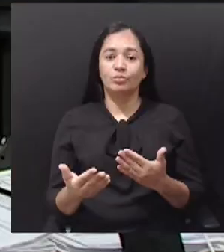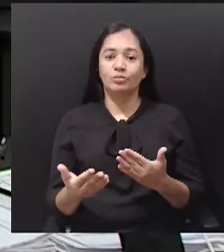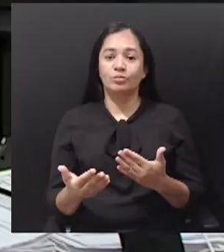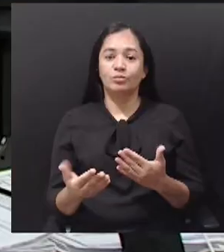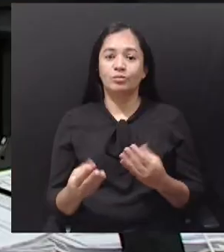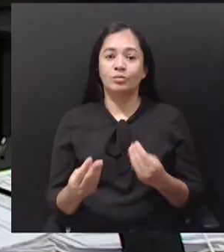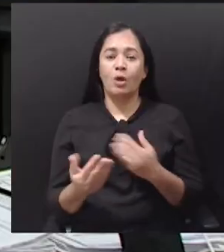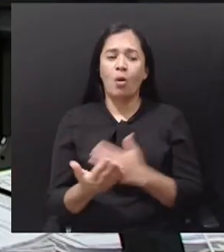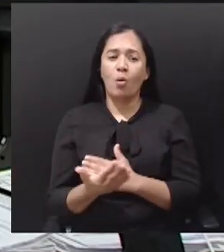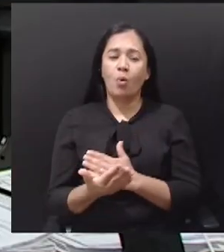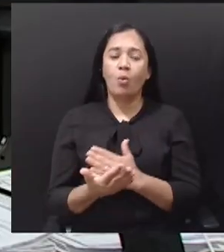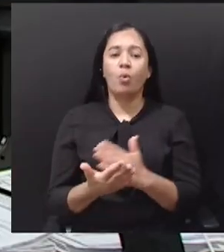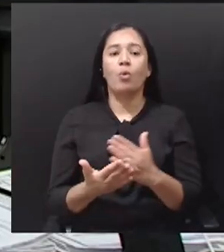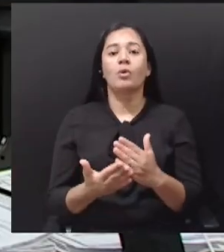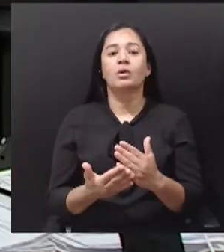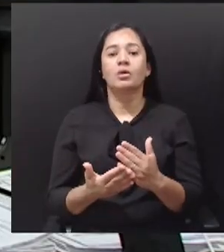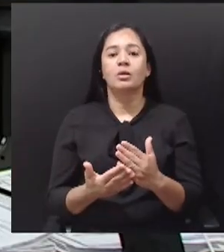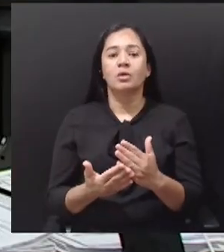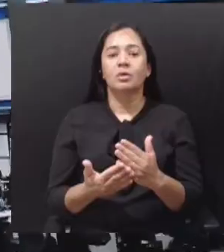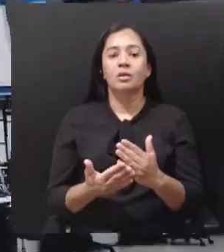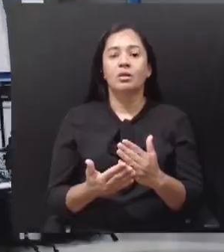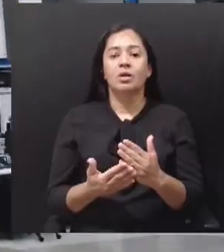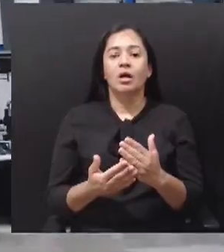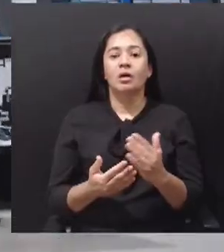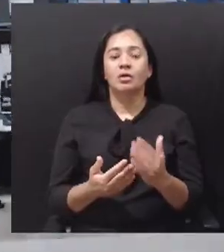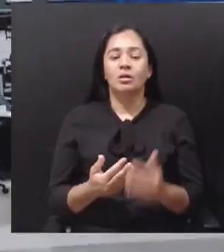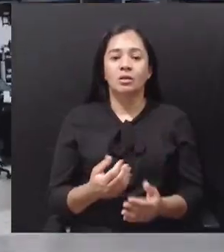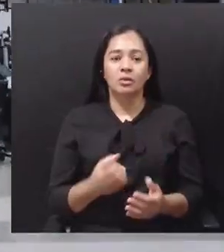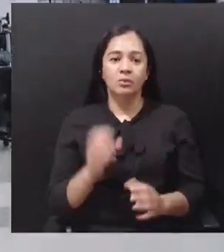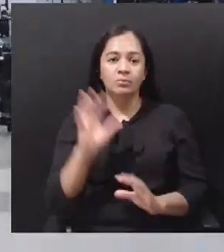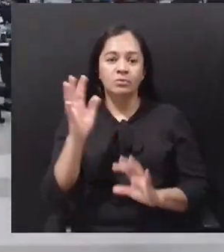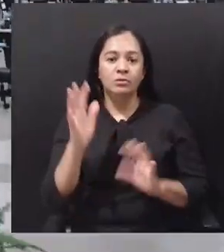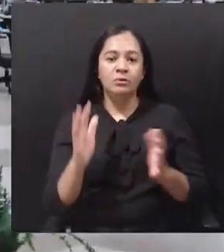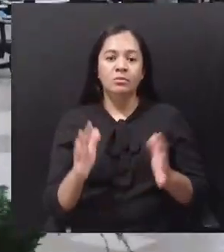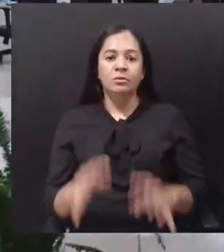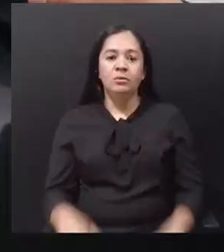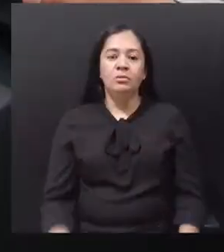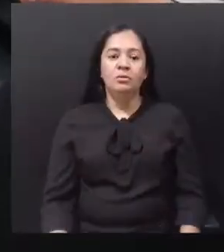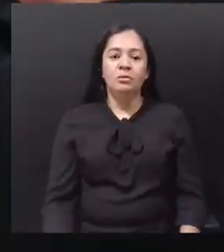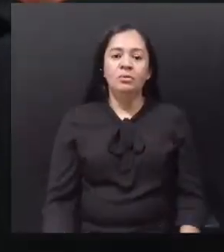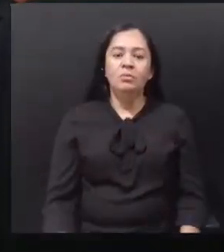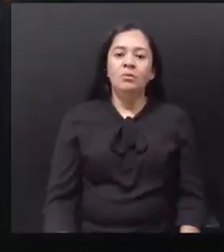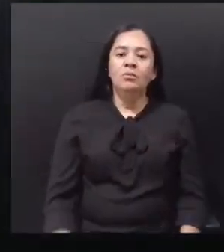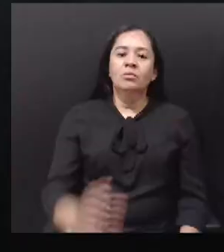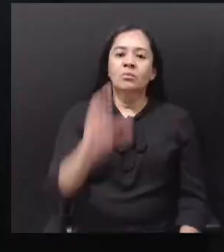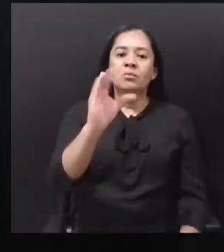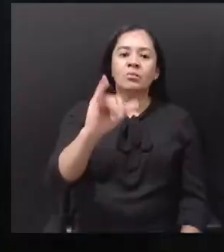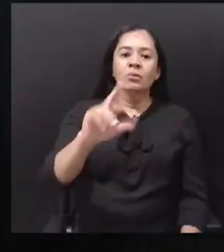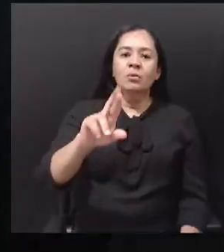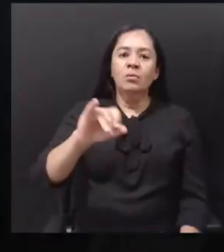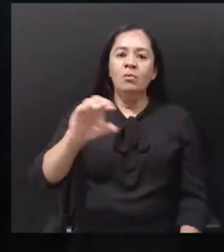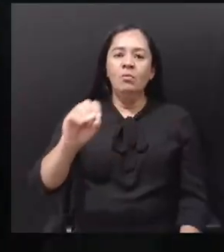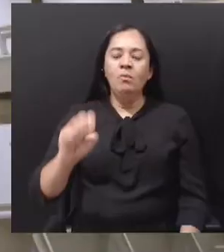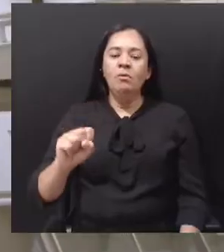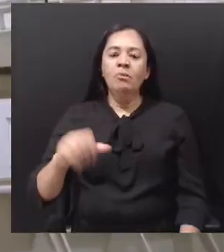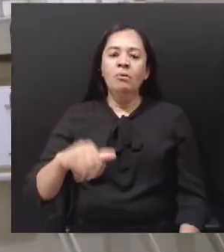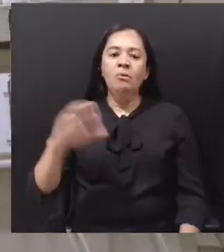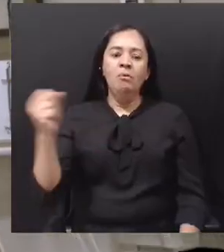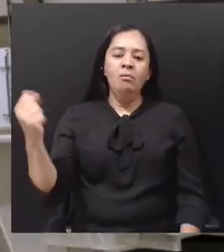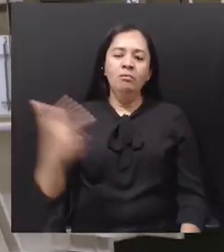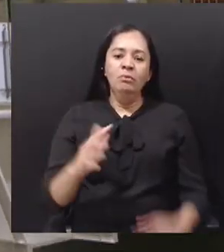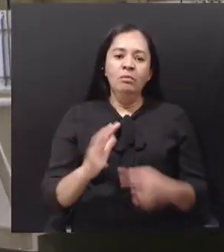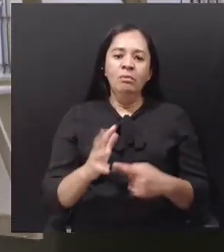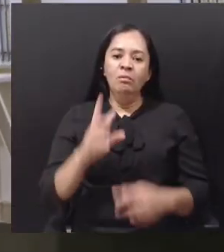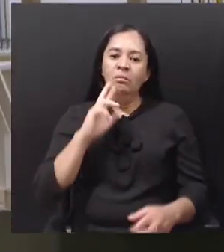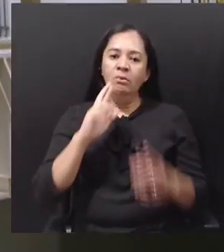começando a surgir. O Sirius é mais do que uma máquina, é o resultado da inteligência,